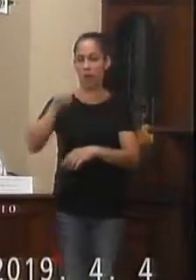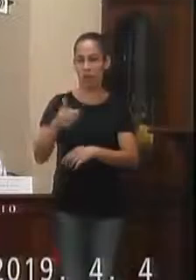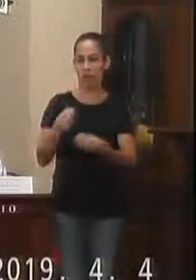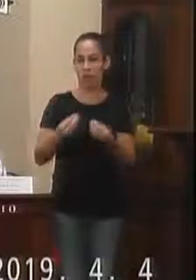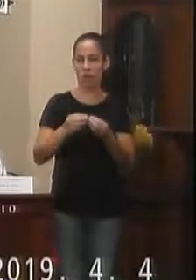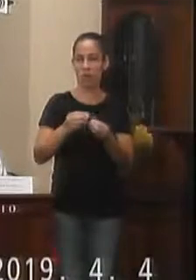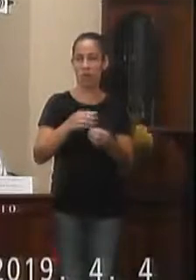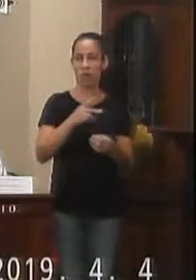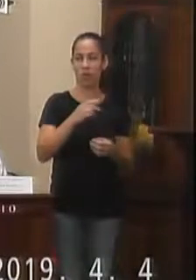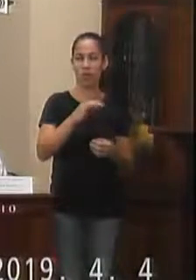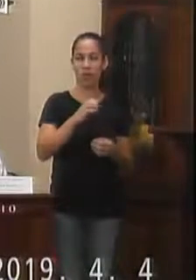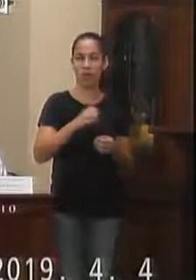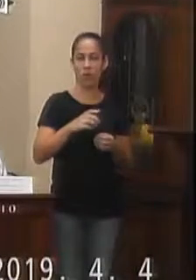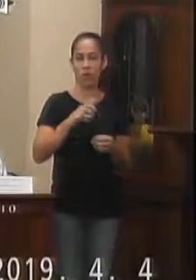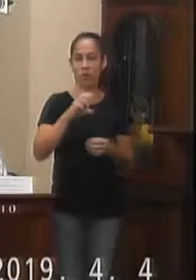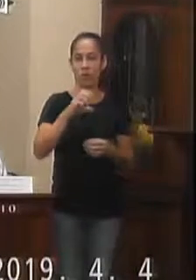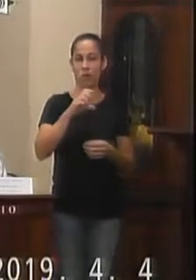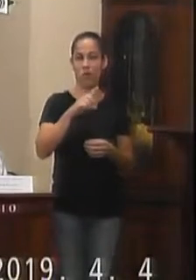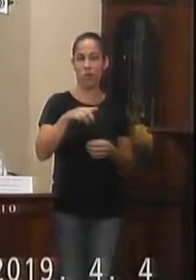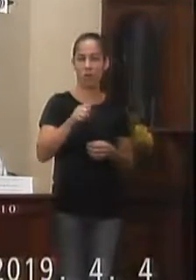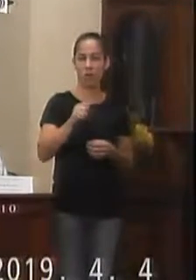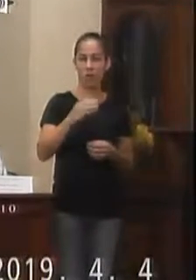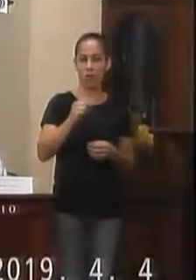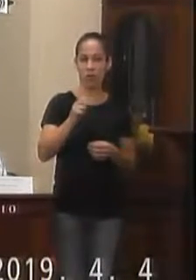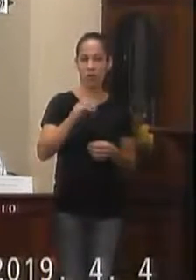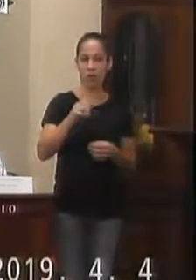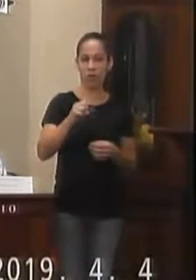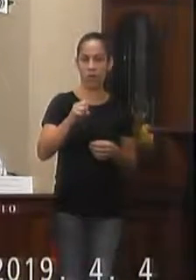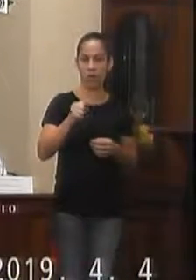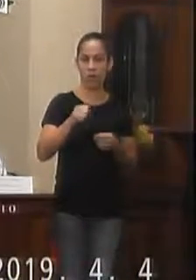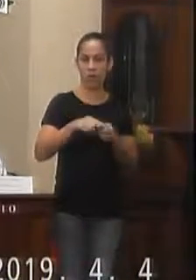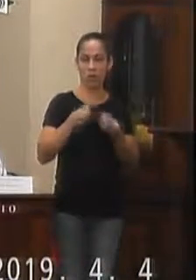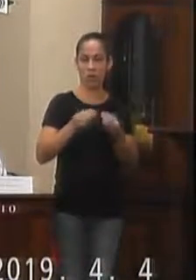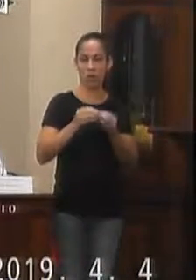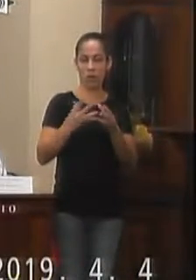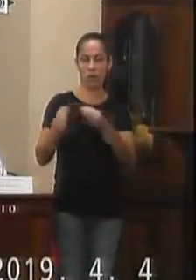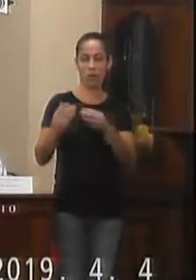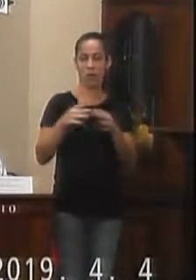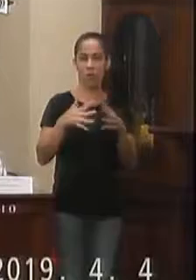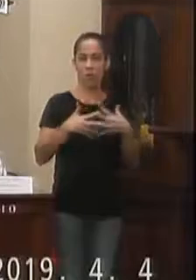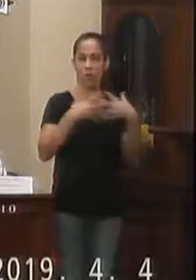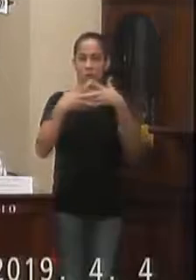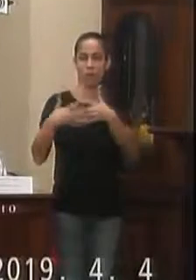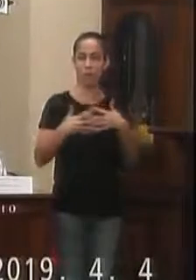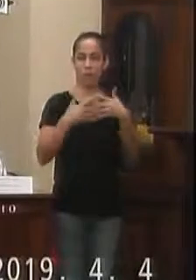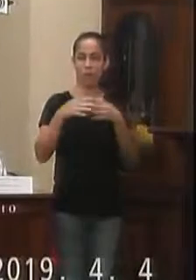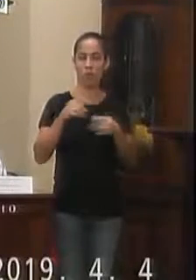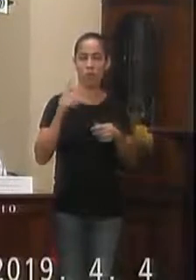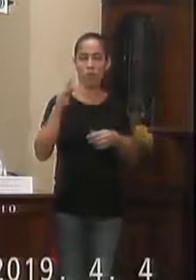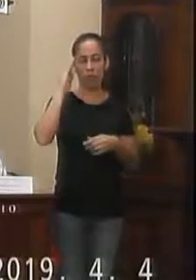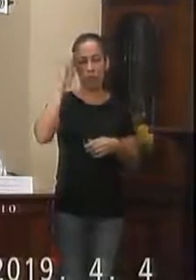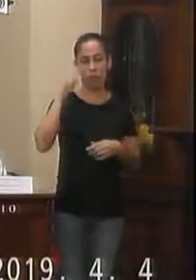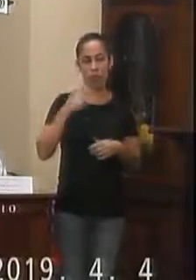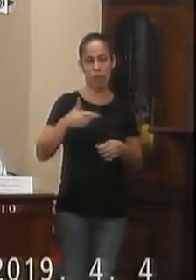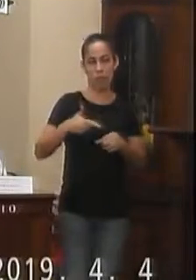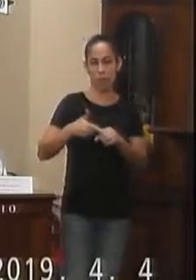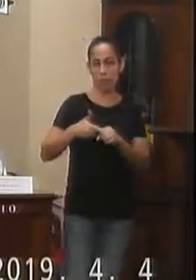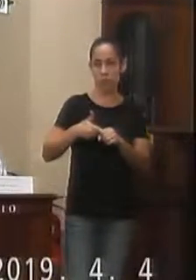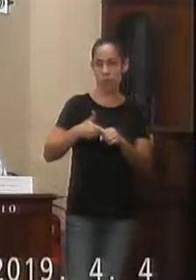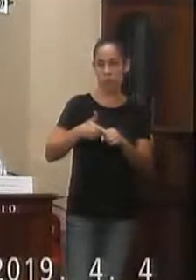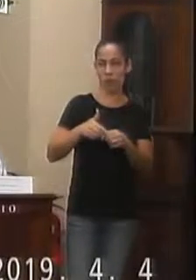Ponte Zacarias. Há vários relatos que, na calada da noite, vários caminhões de cargas e produtos, principalmente combustíveis,